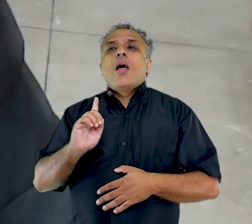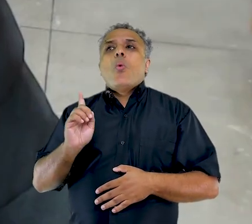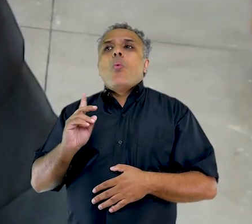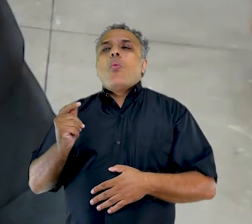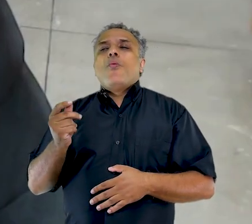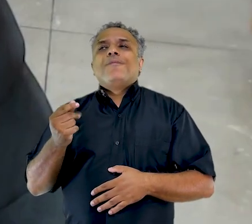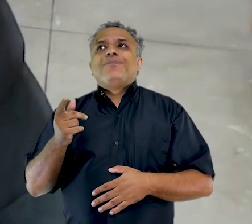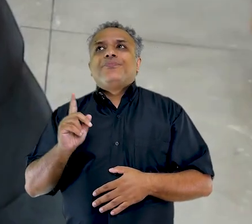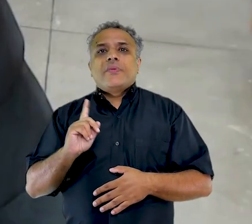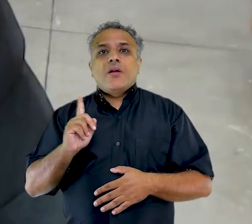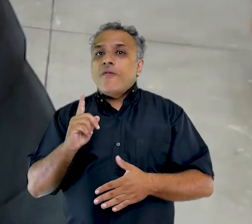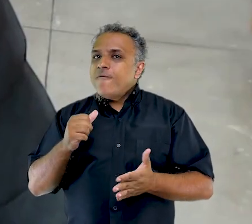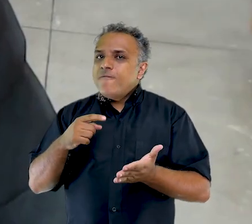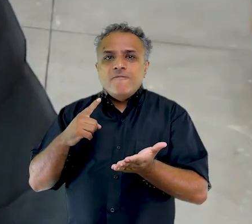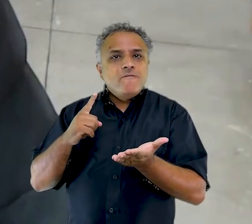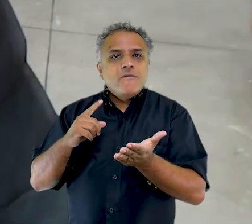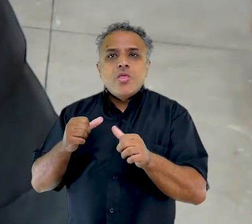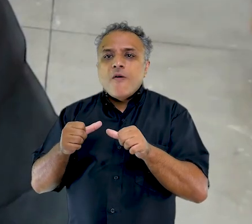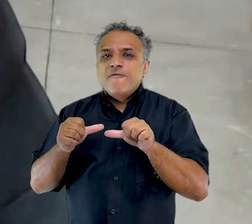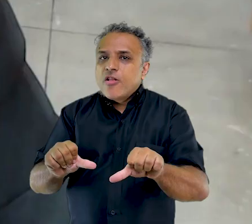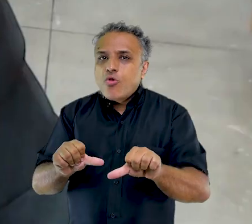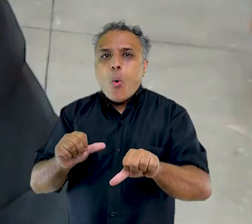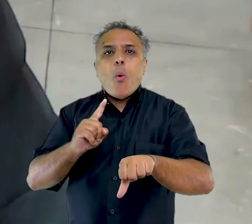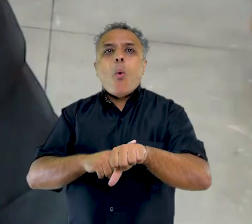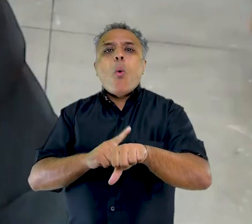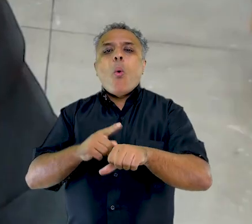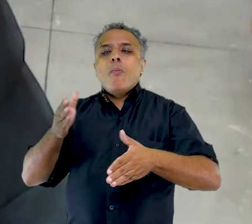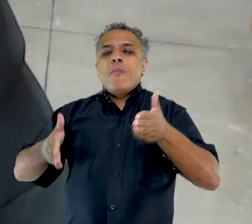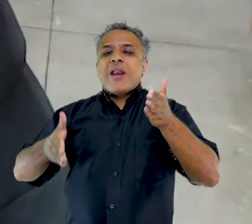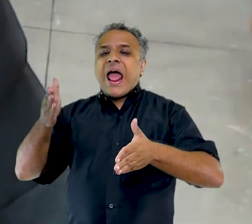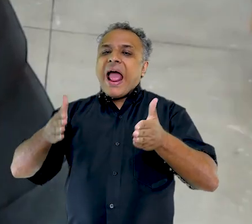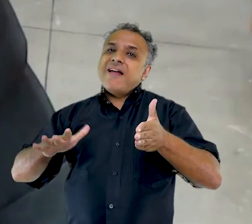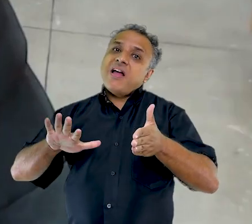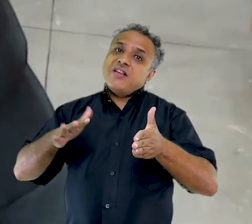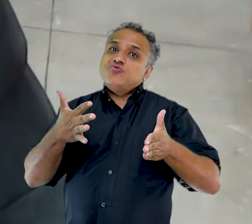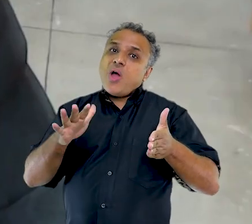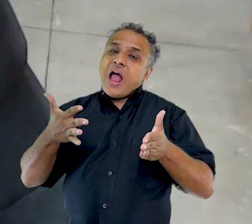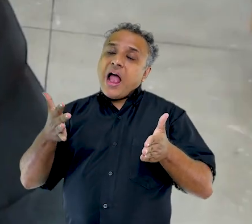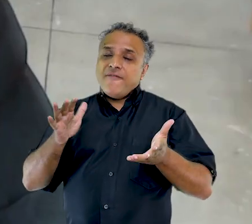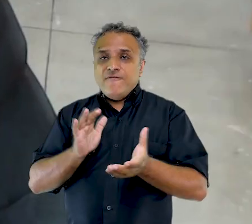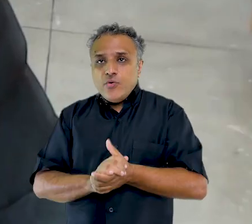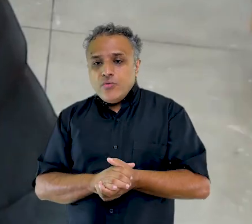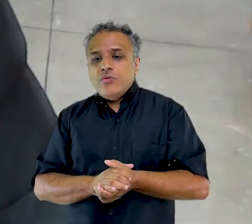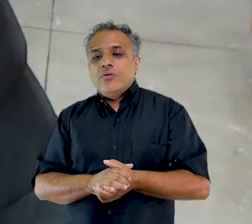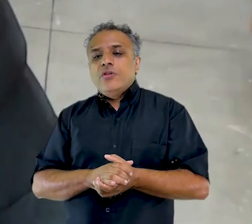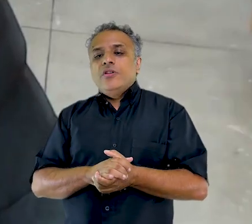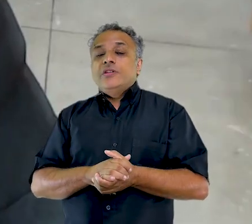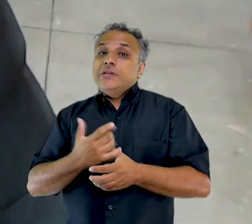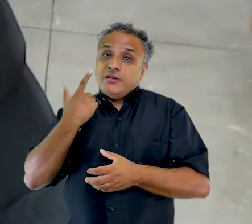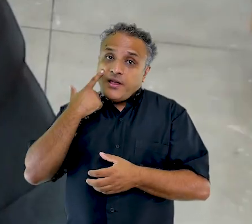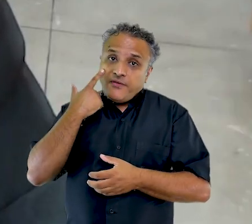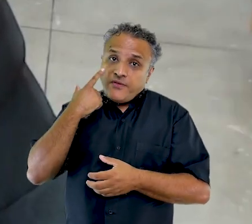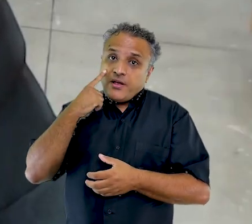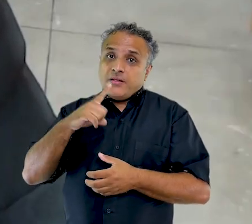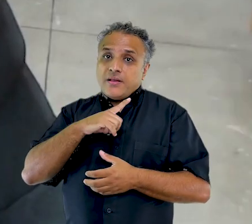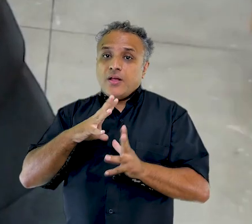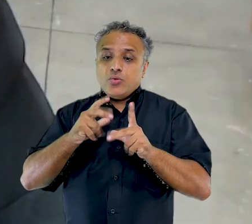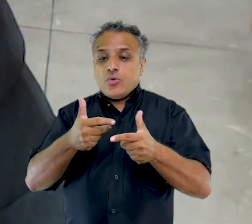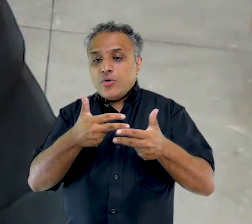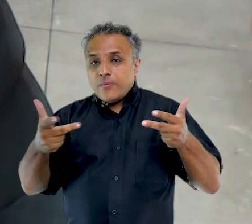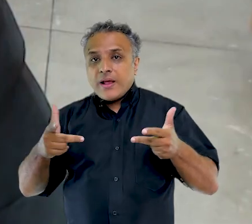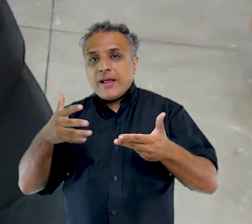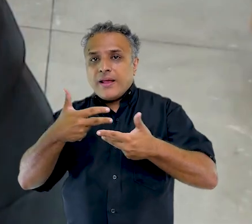não fixou um prazo, né? Fala em prazo razoável, tá? Evidente que tem toda uma questão de logística,